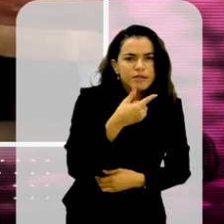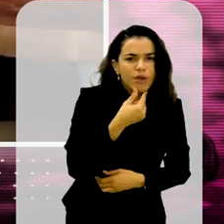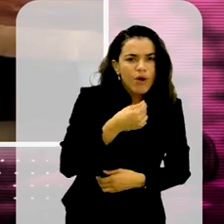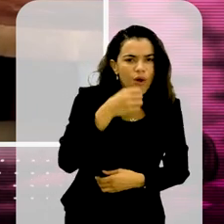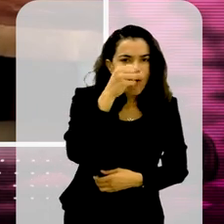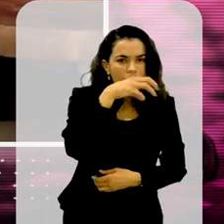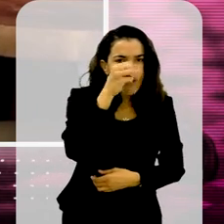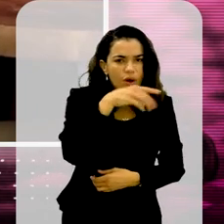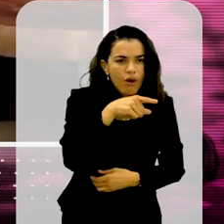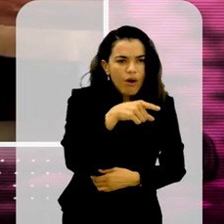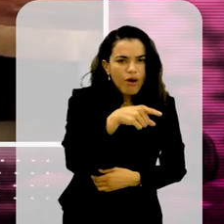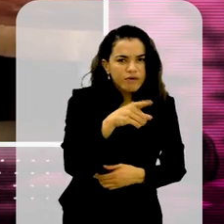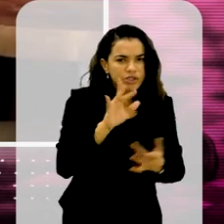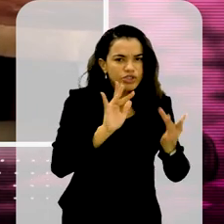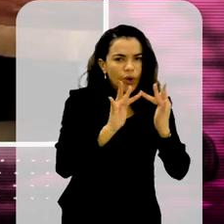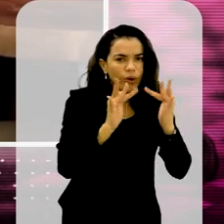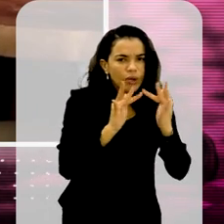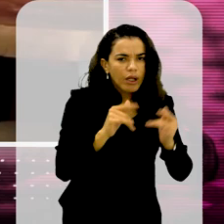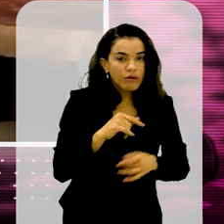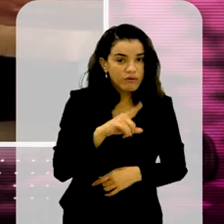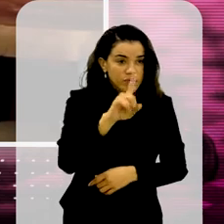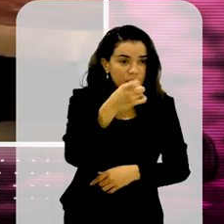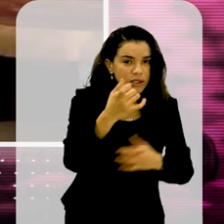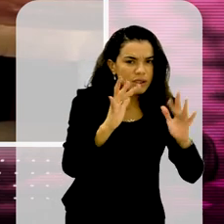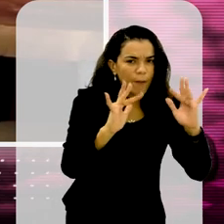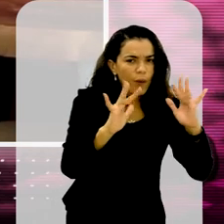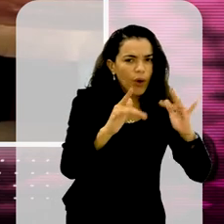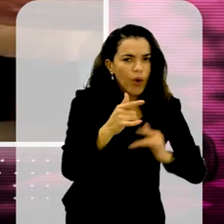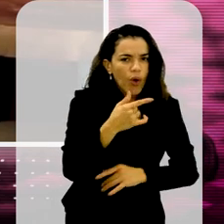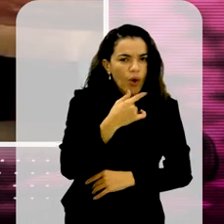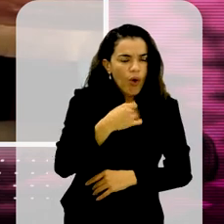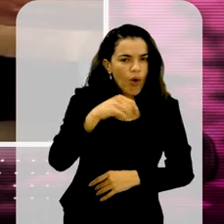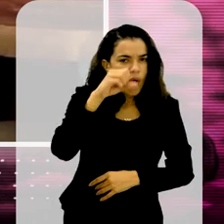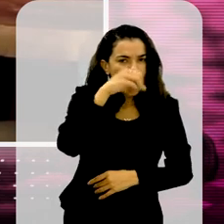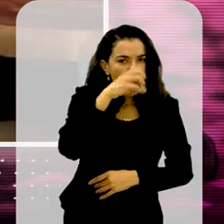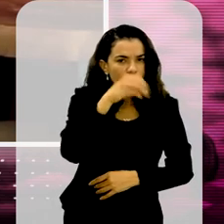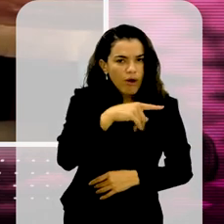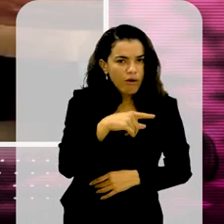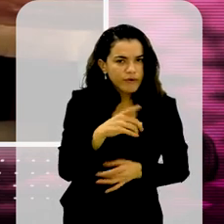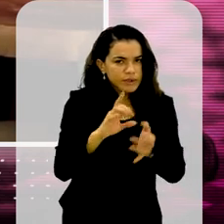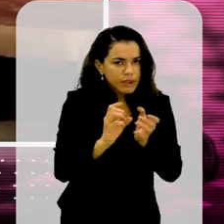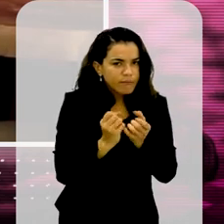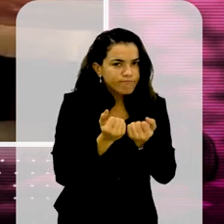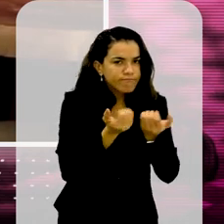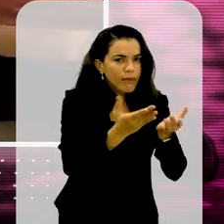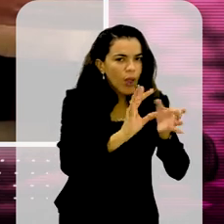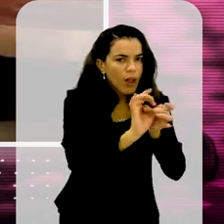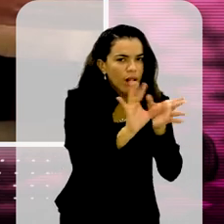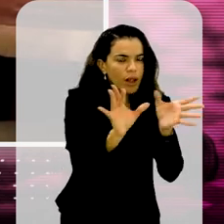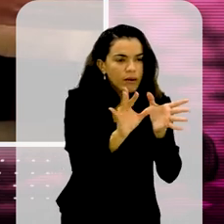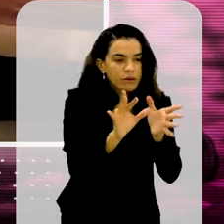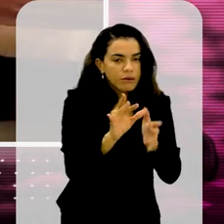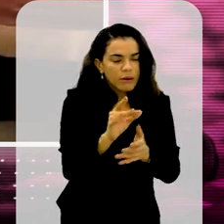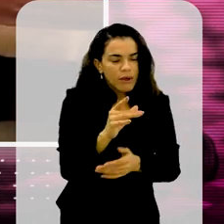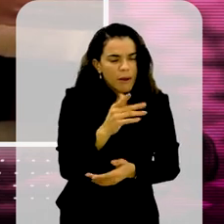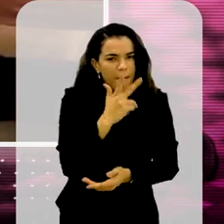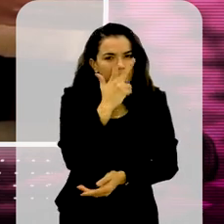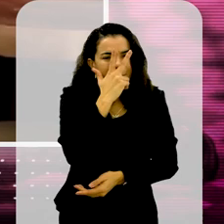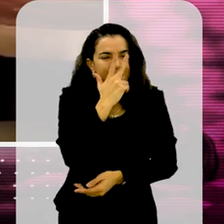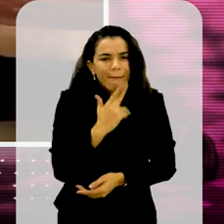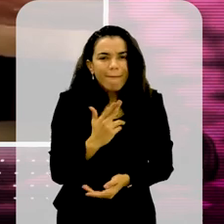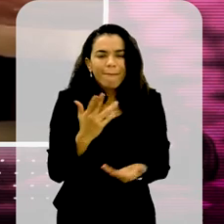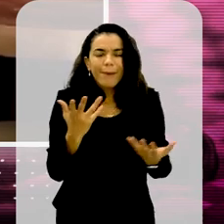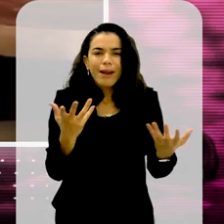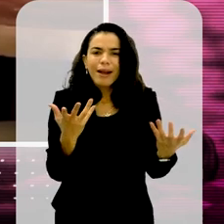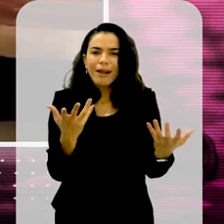o agressor? Você teve um contato com o agressor? Você já namorou o agressor? Você deu liberdade ao agressor? Como se